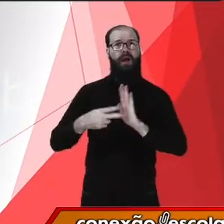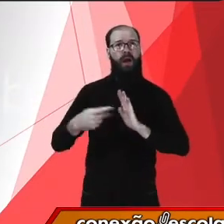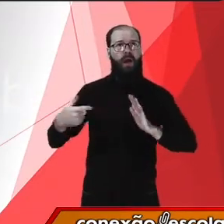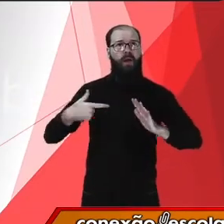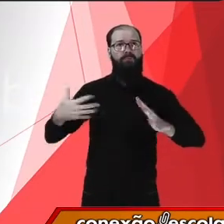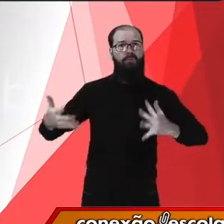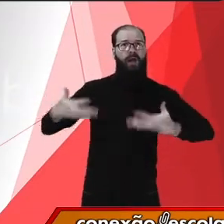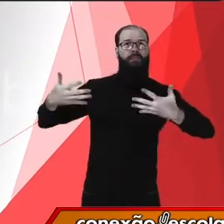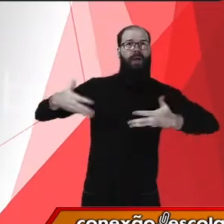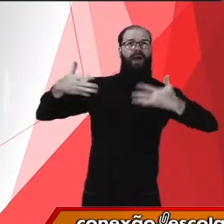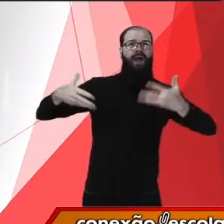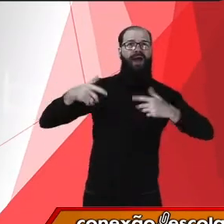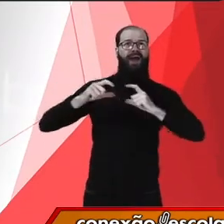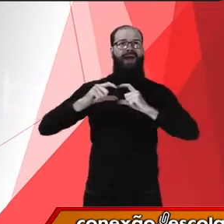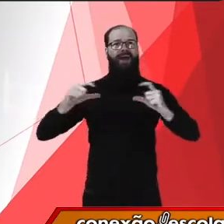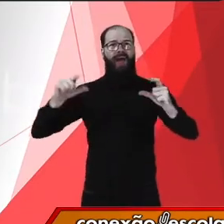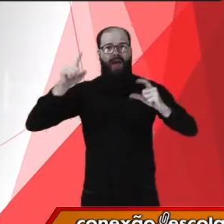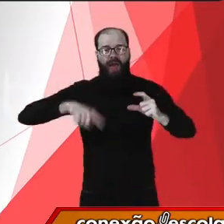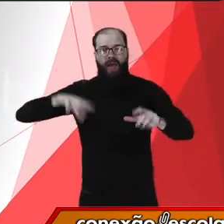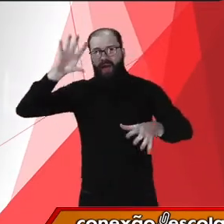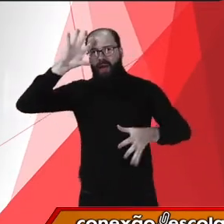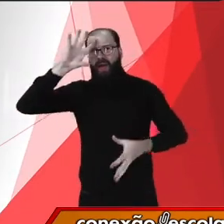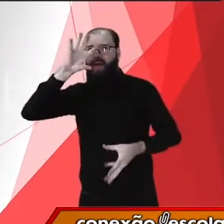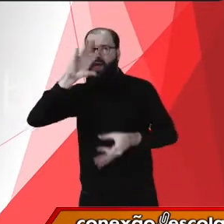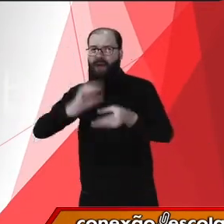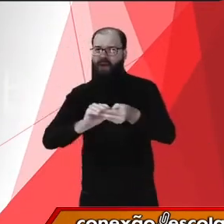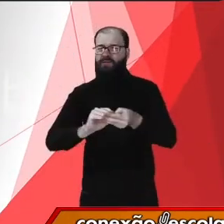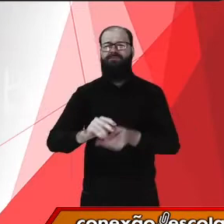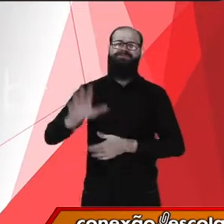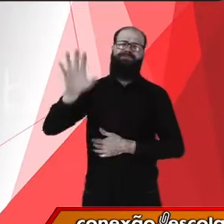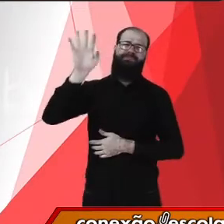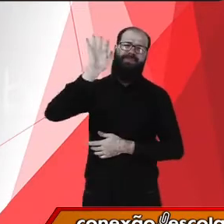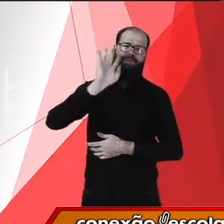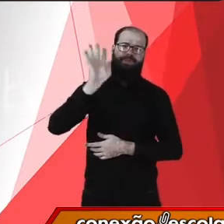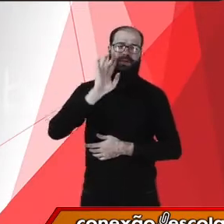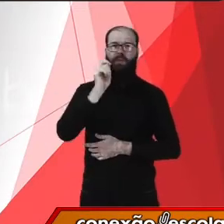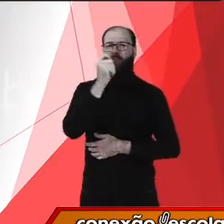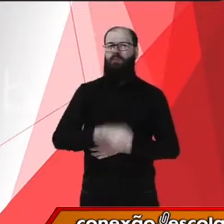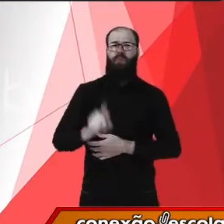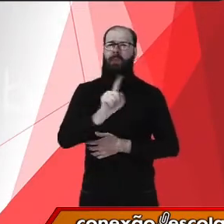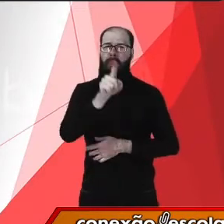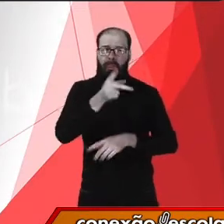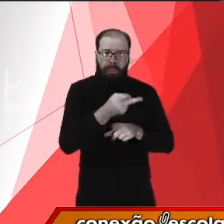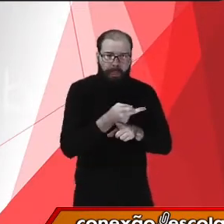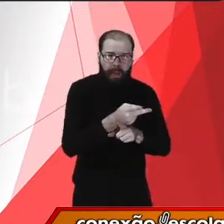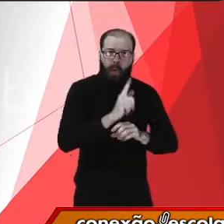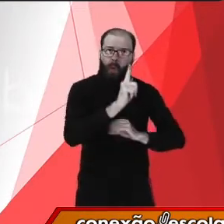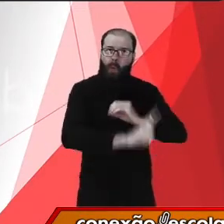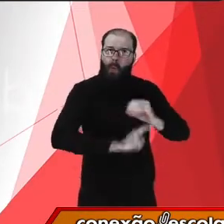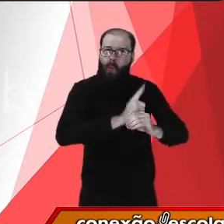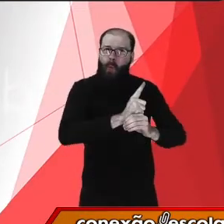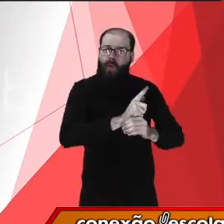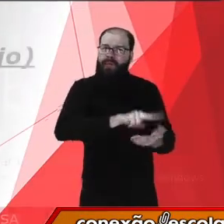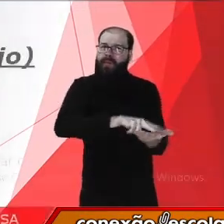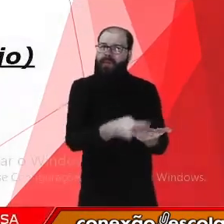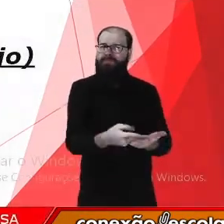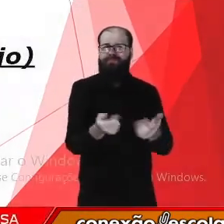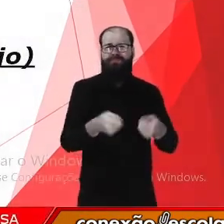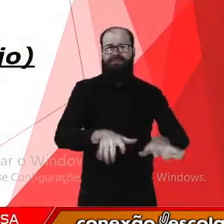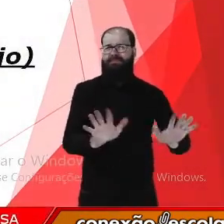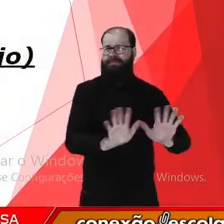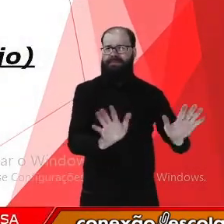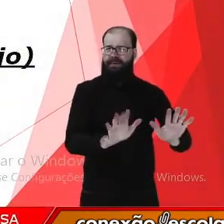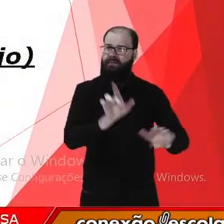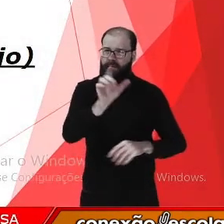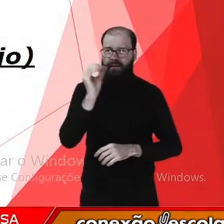ideia central só pelas palavras cognatas. Olha que fantástico, não precisou nem do Google Tradutor para isso. Segundo ponto, você